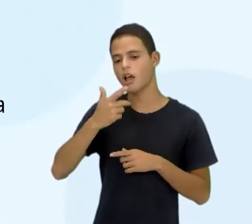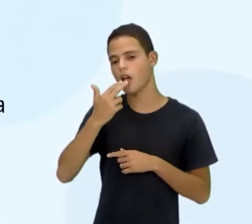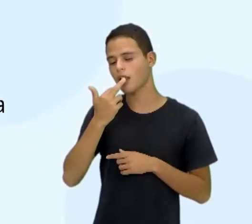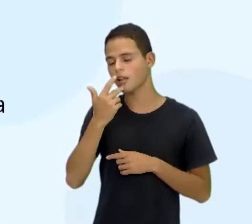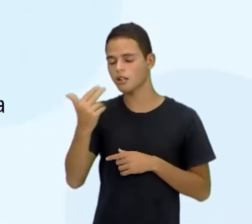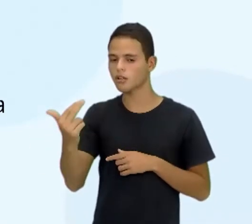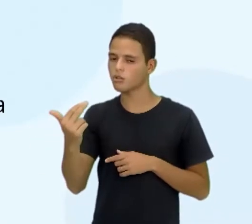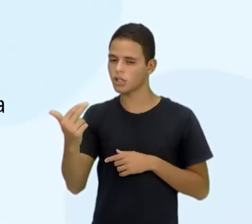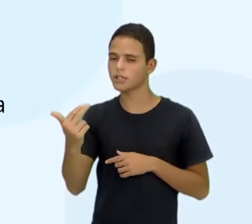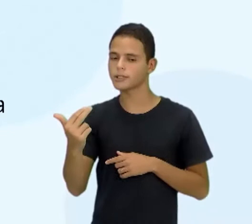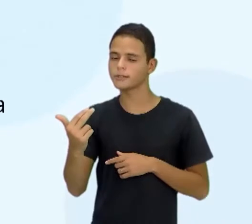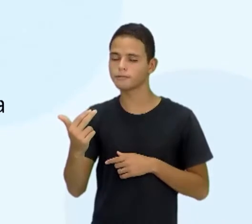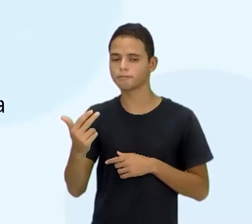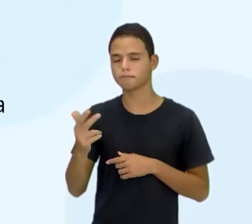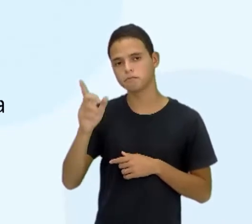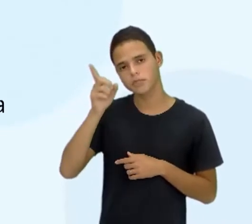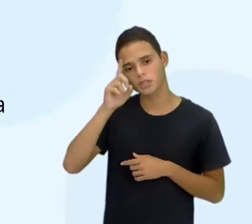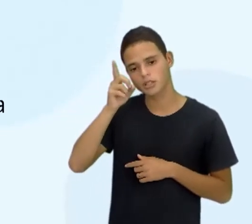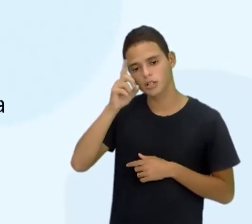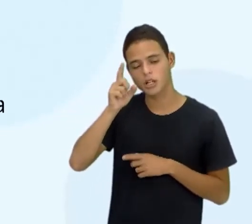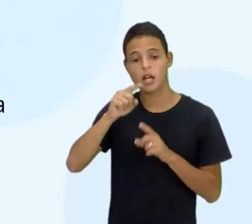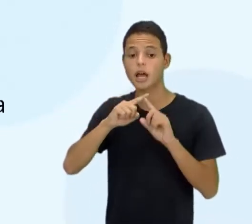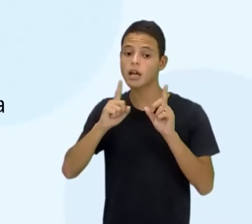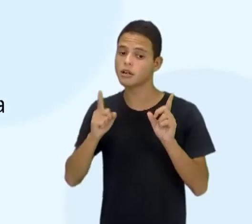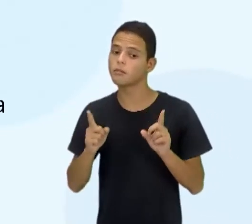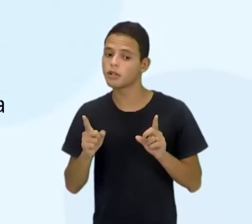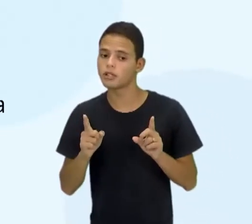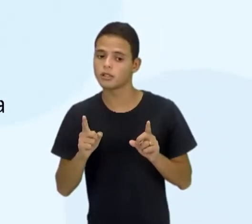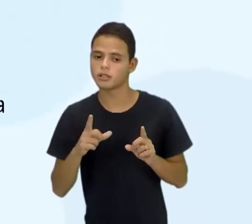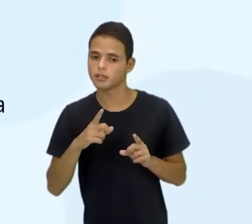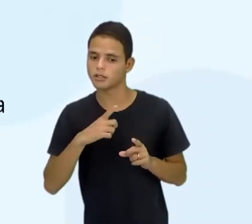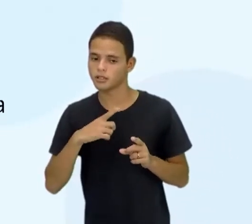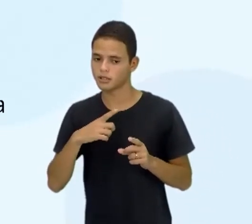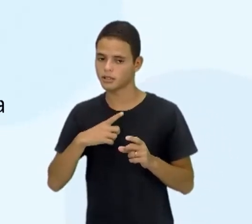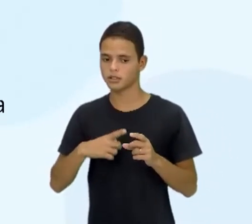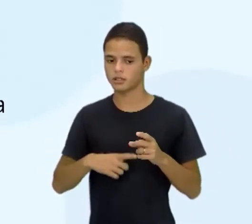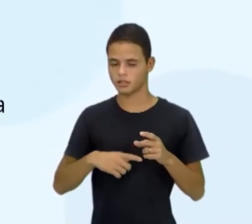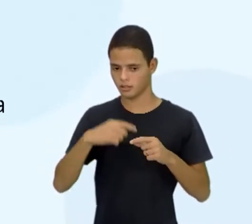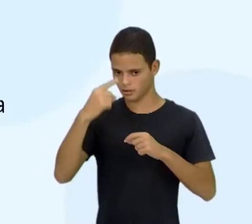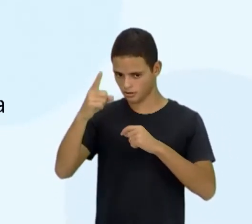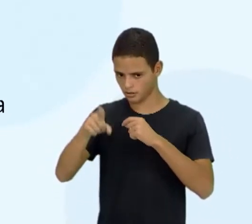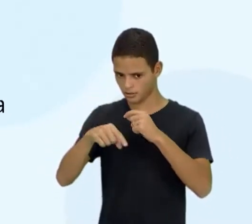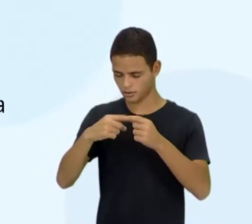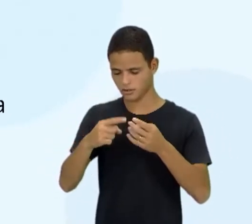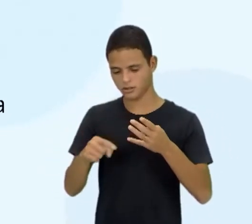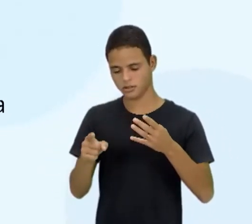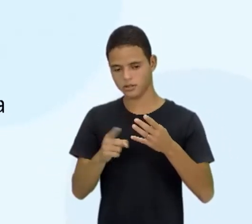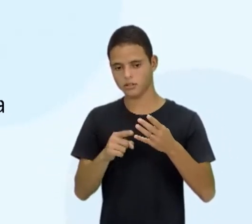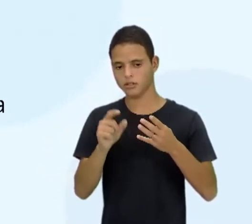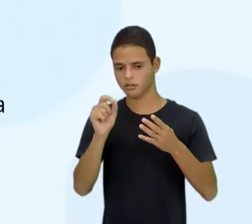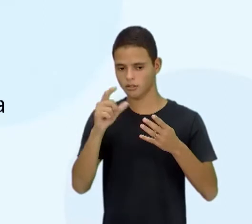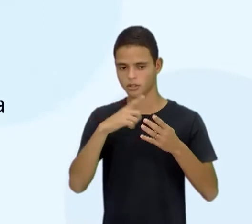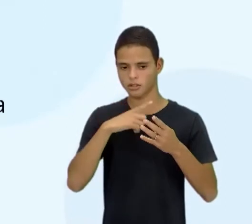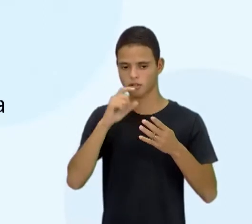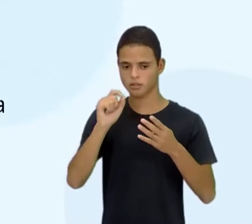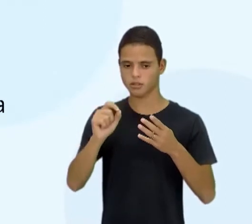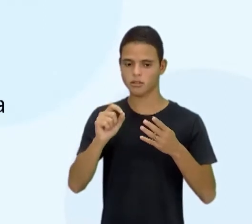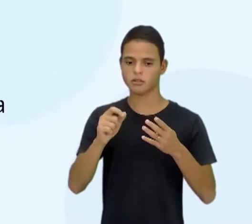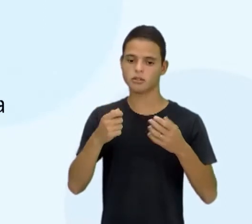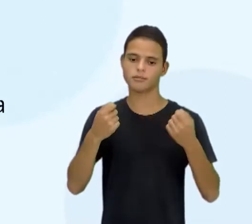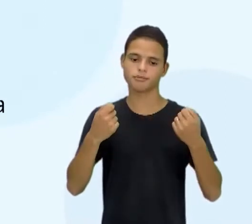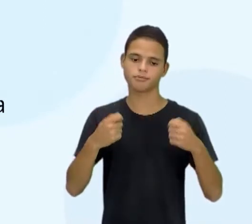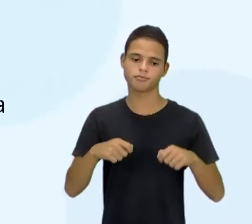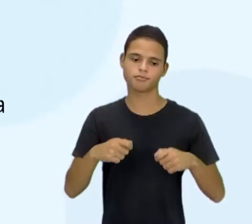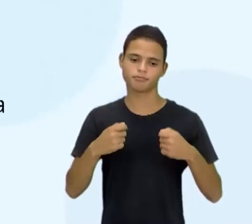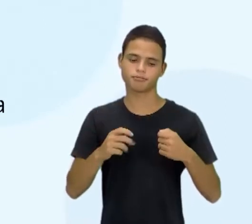informal. Mas o que vai prevalecer, que é o que vem aí na quarta questão, que eu vou falar na sequência, é que tem que prevalecer